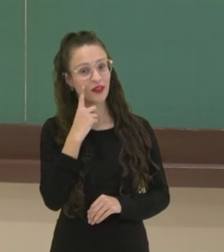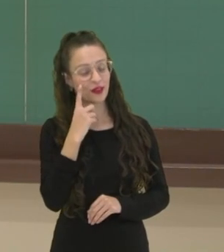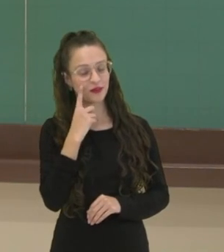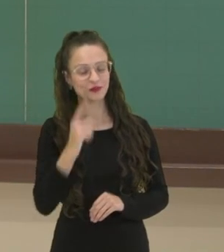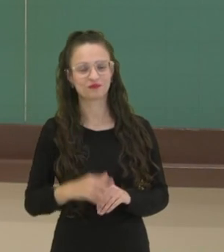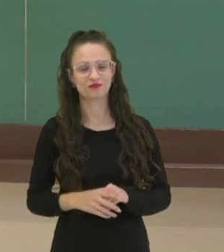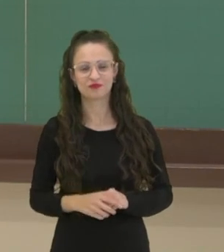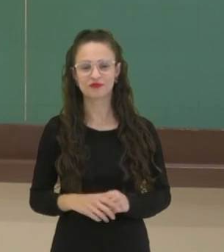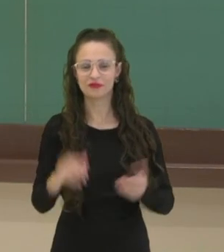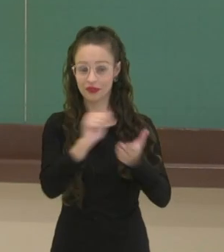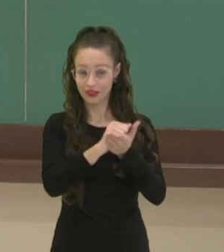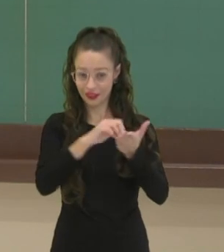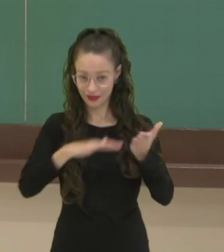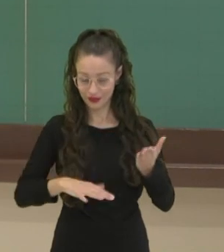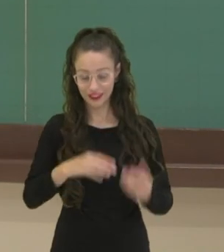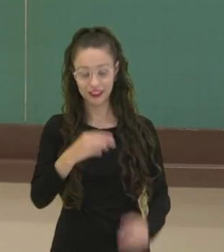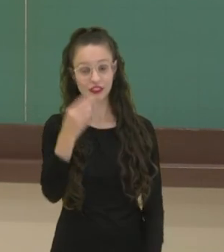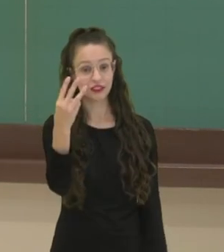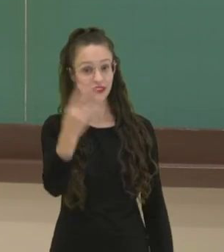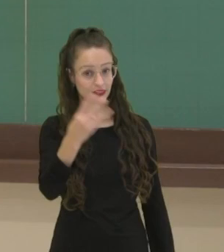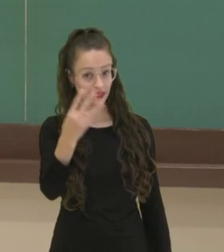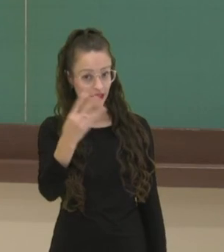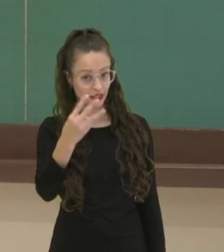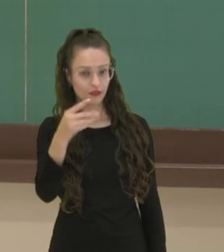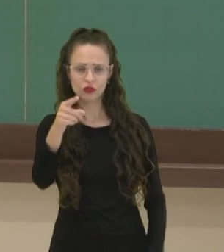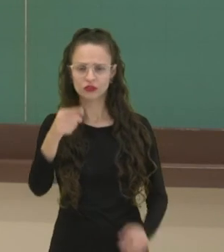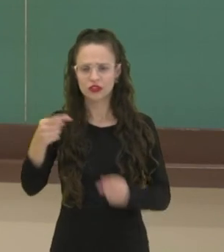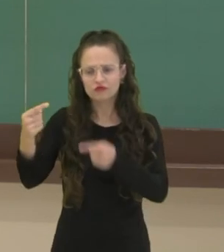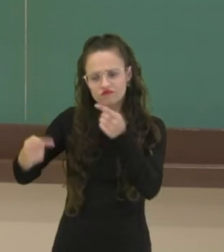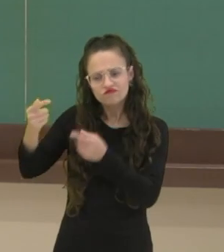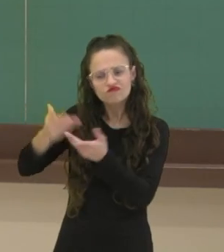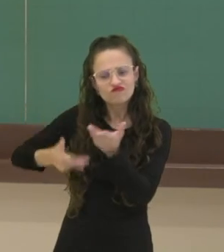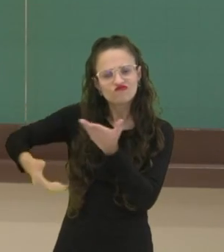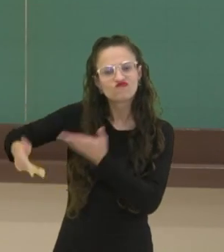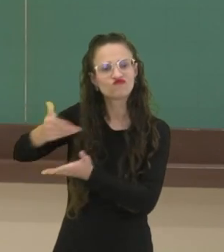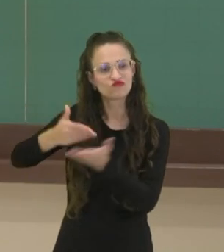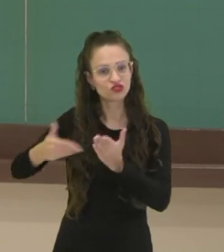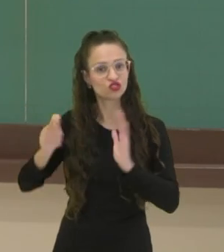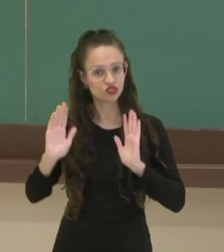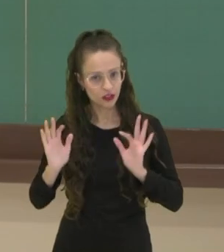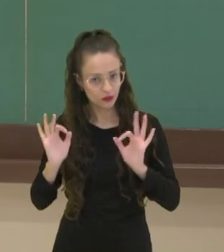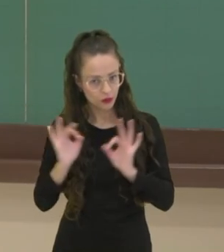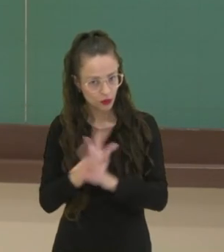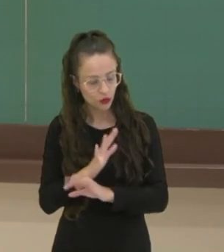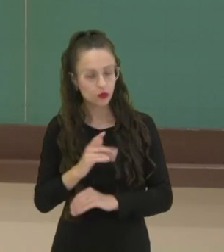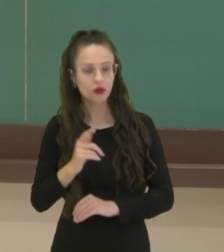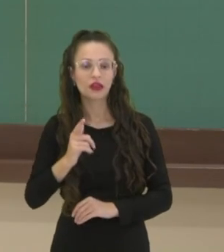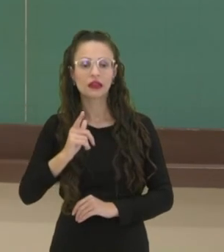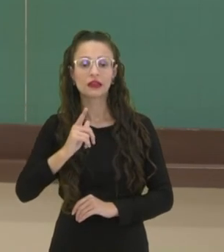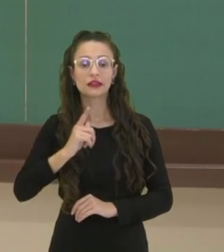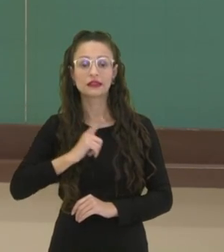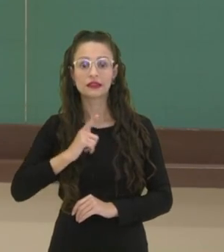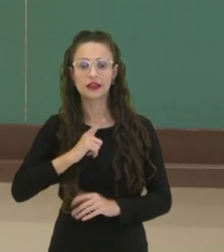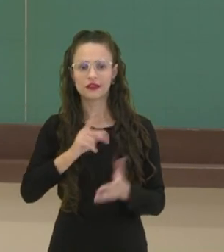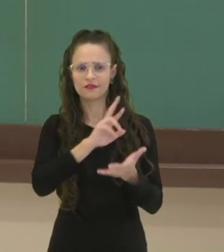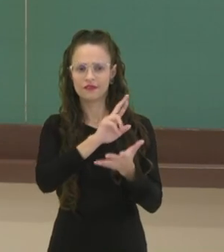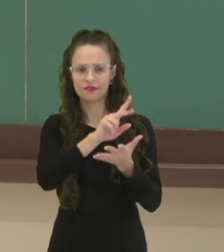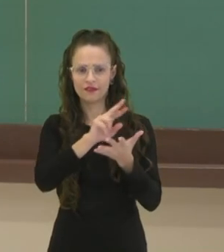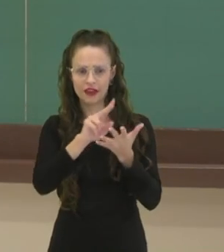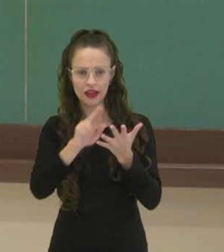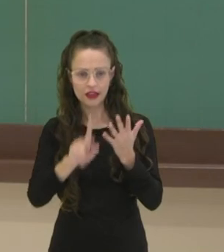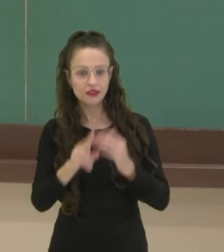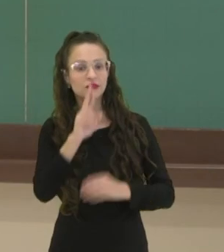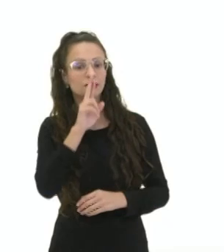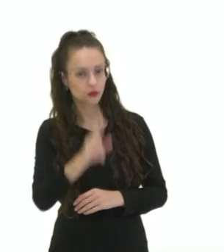a atividade 3 que vocês debateram, trocaram ideias, né? Ela tem várias respostas pessoais. Então, qual